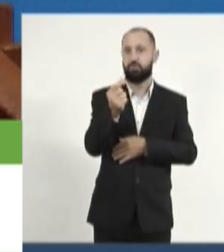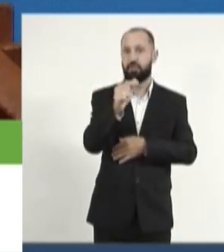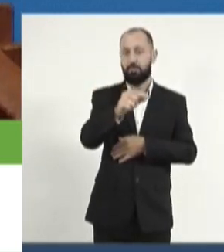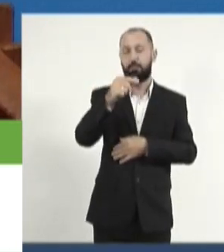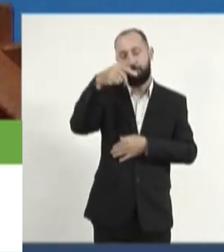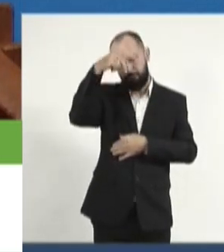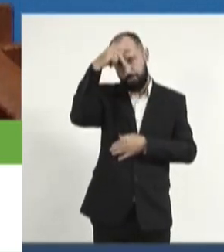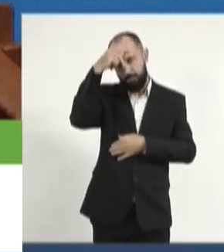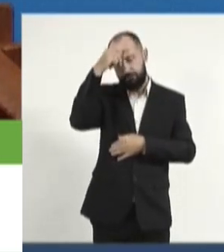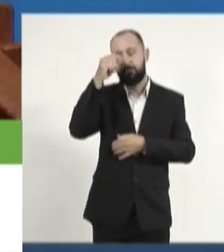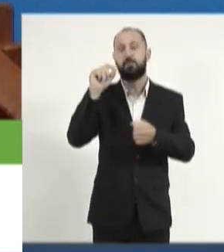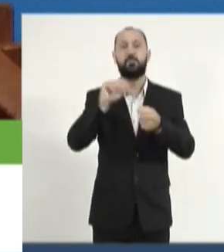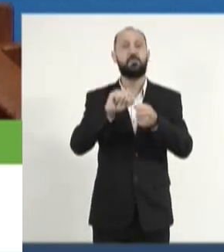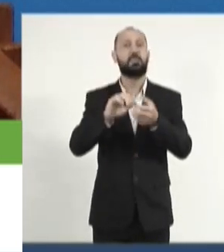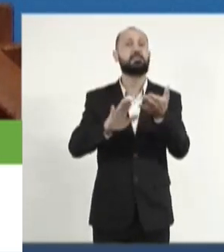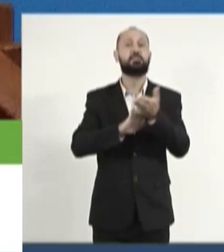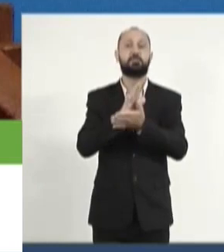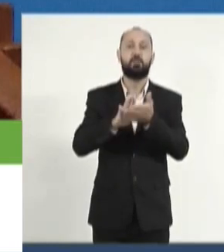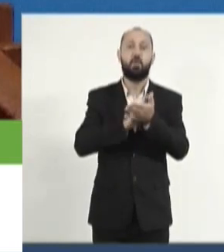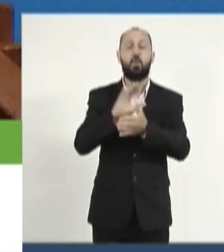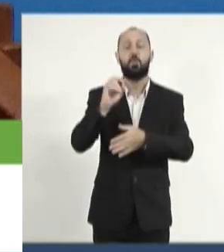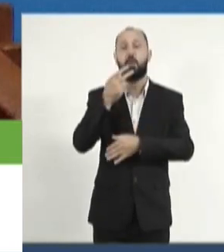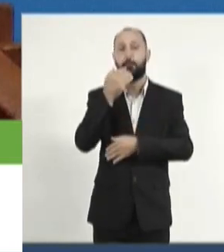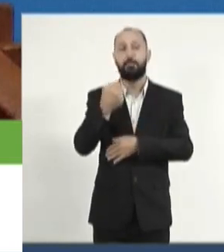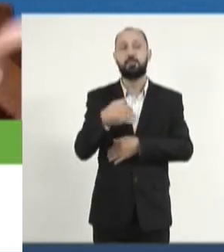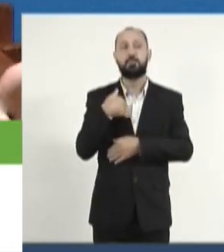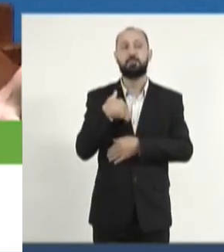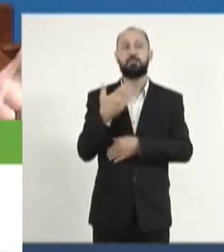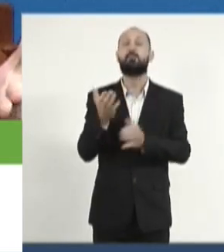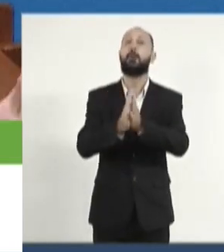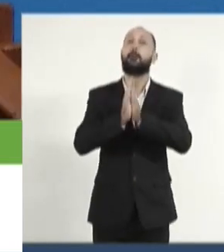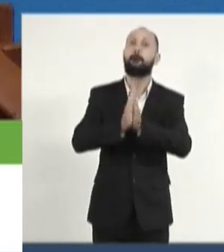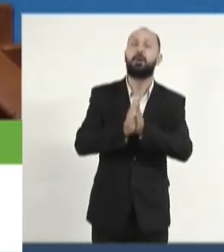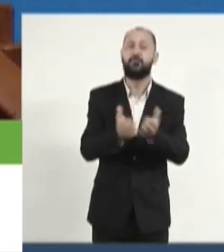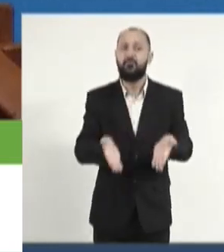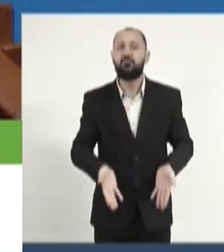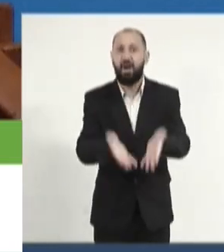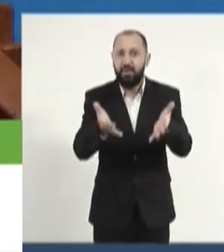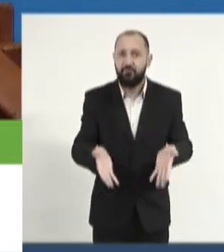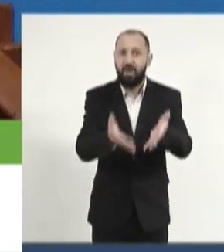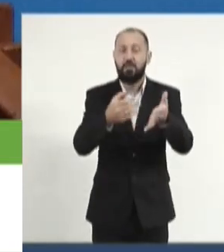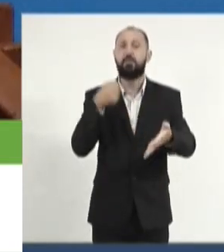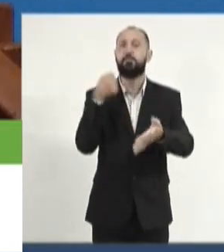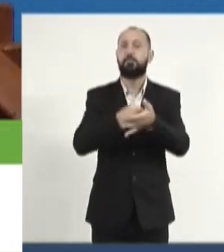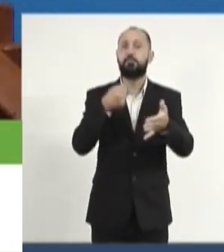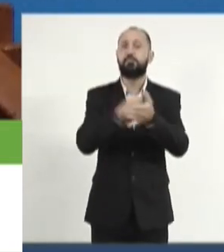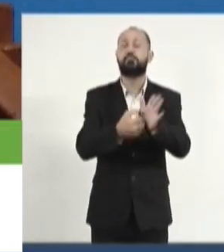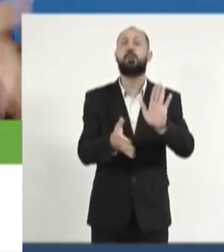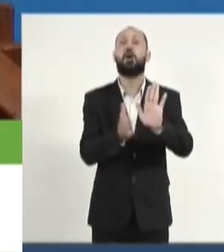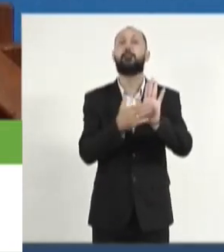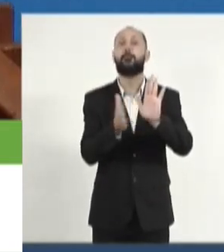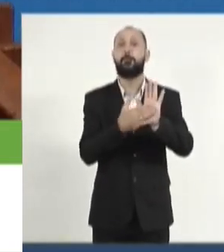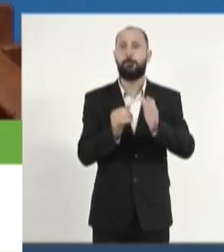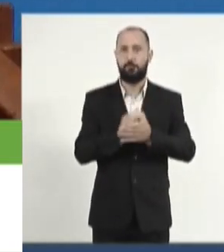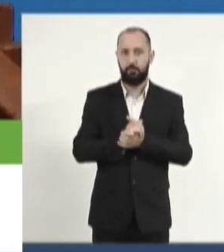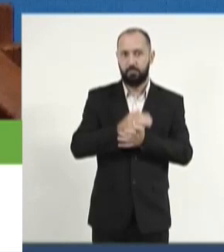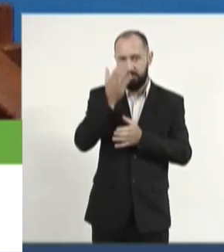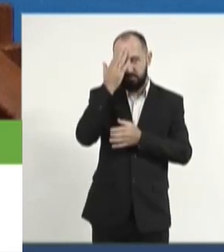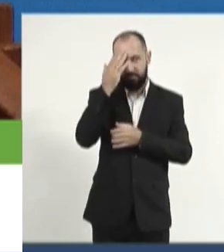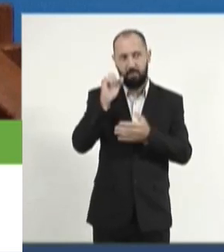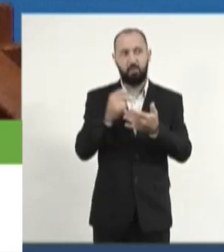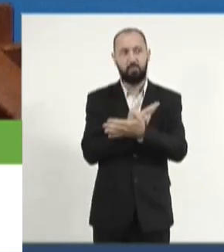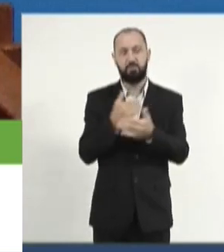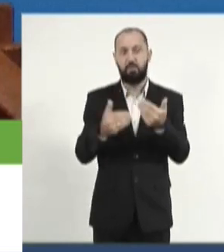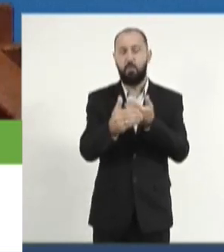Paranaíba e ele não cumpria, ou eu precisava ficar lá implorando para que ele cumprisse a palavra dele. Sabe o que